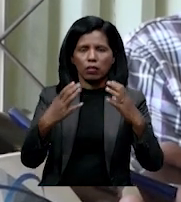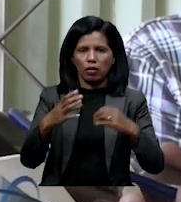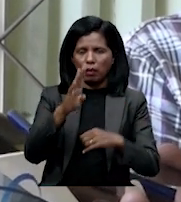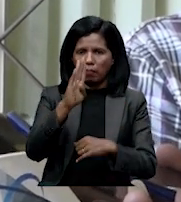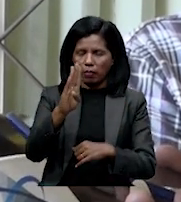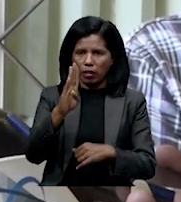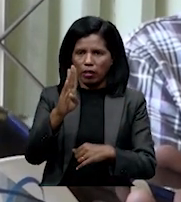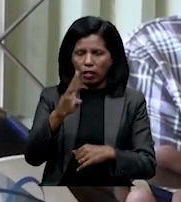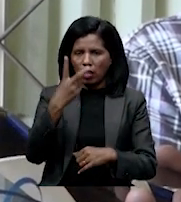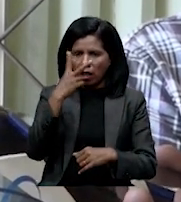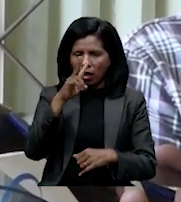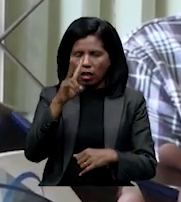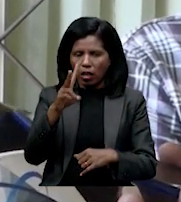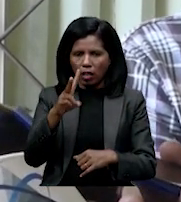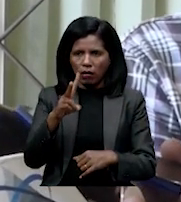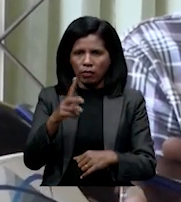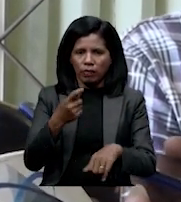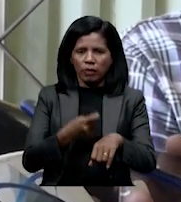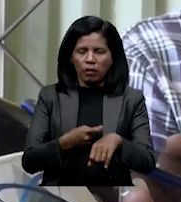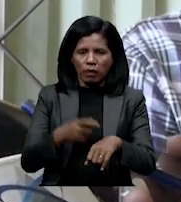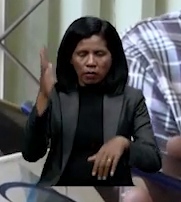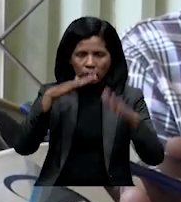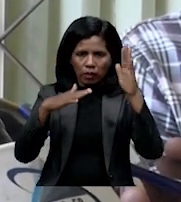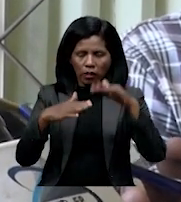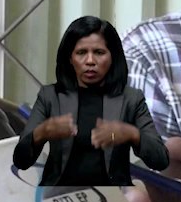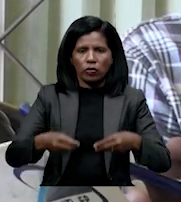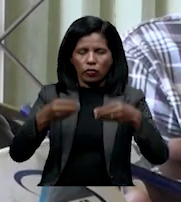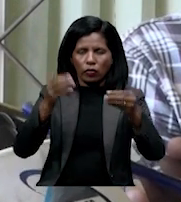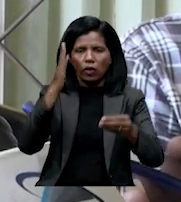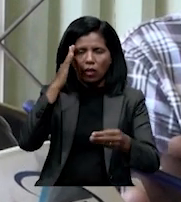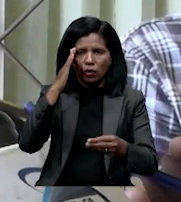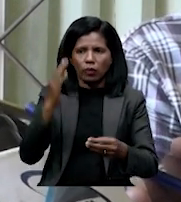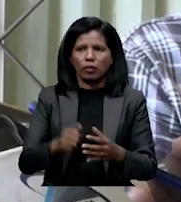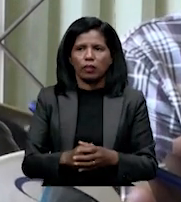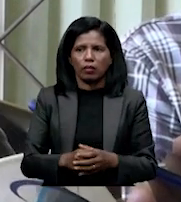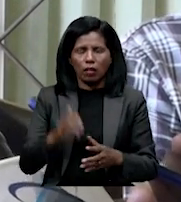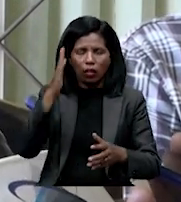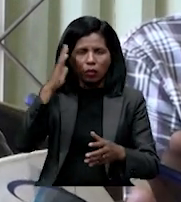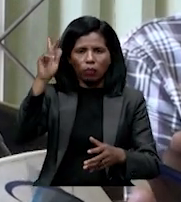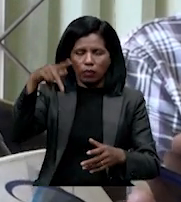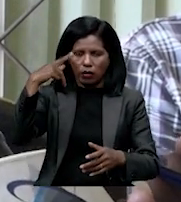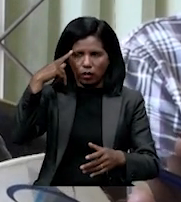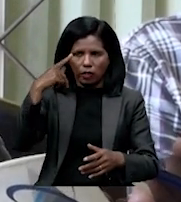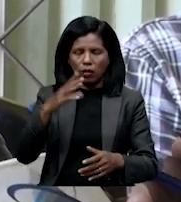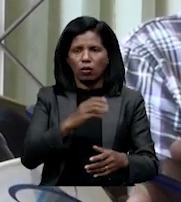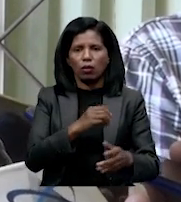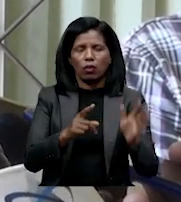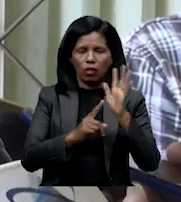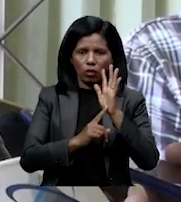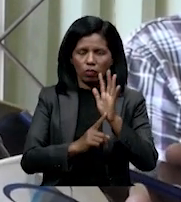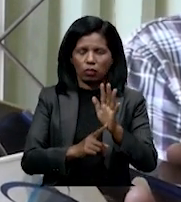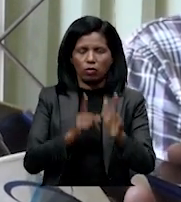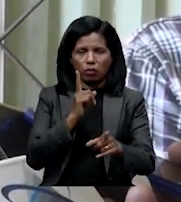hare situasaun ne hanesan fo hanoi politiko ho realidade ne be